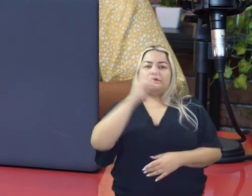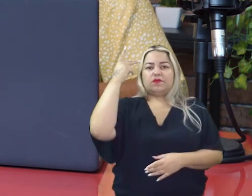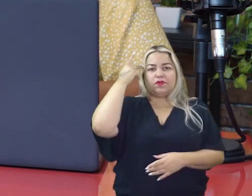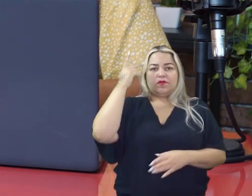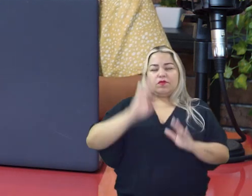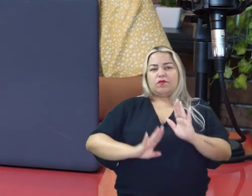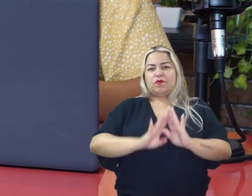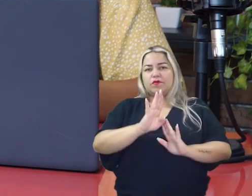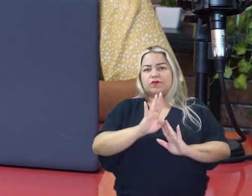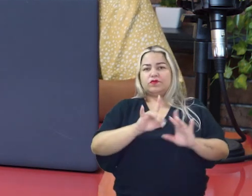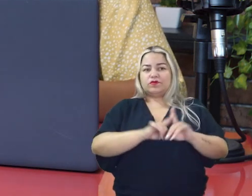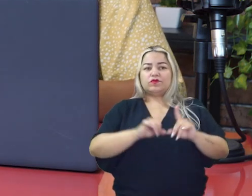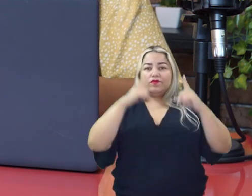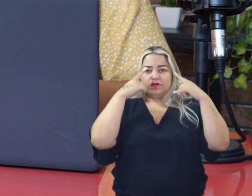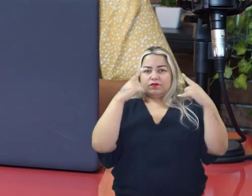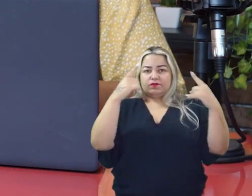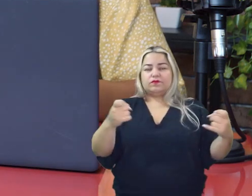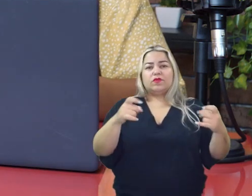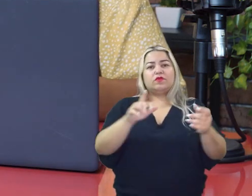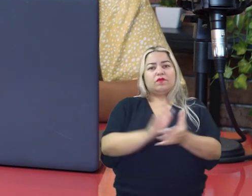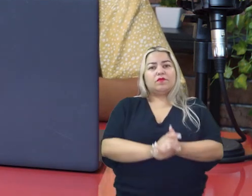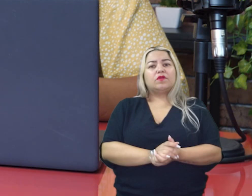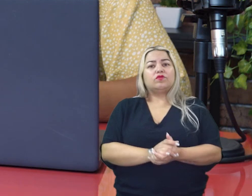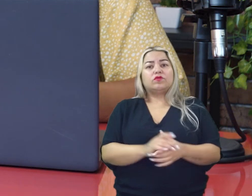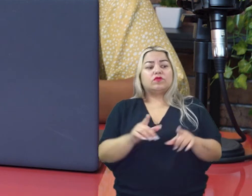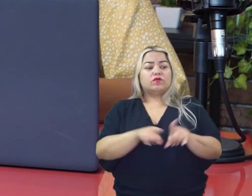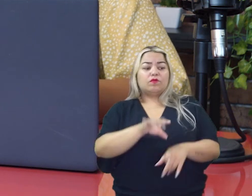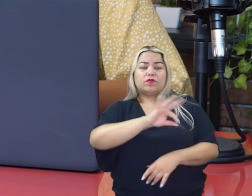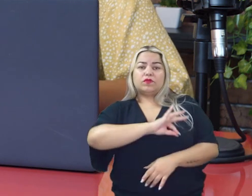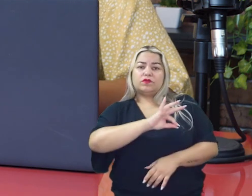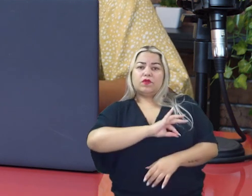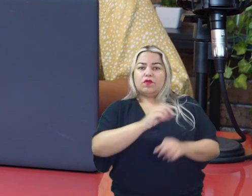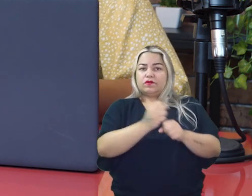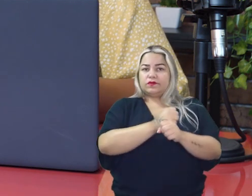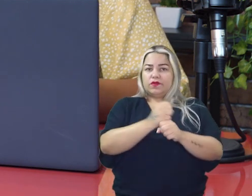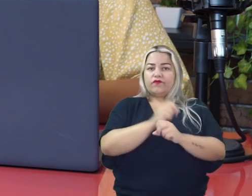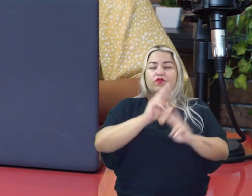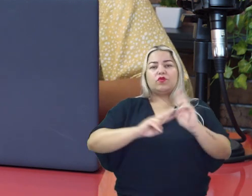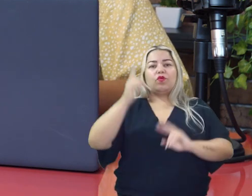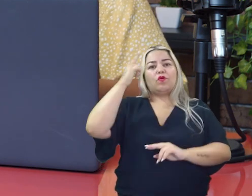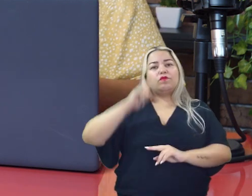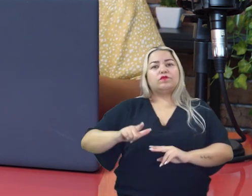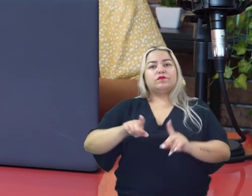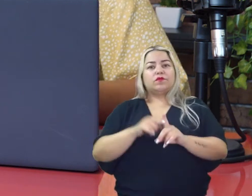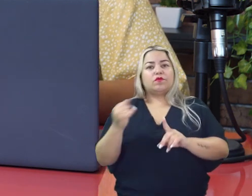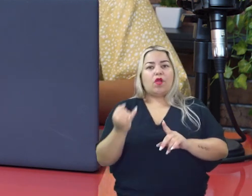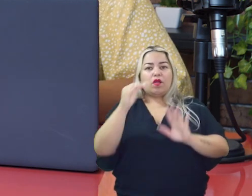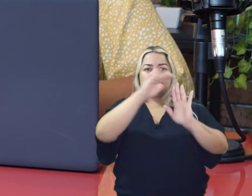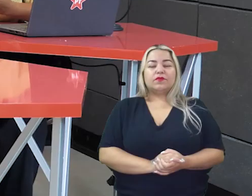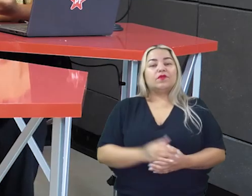São Paulo, sobre o aumento dos casos de violência e truculência policial neste ano. Confira estes e